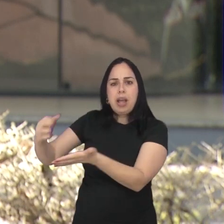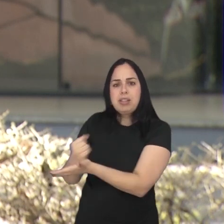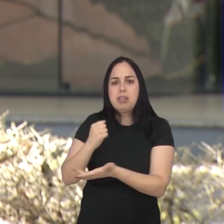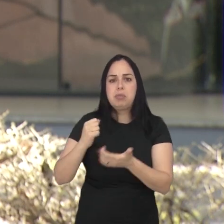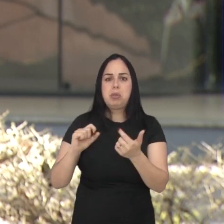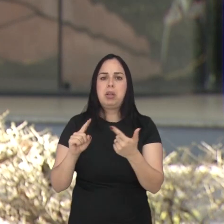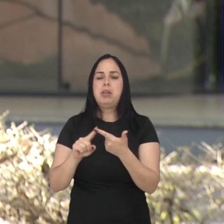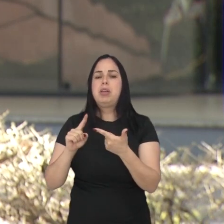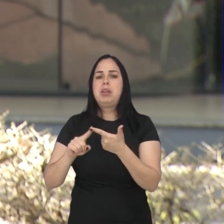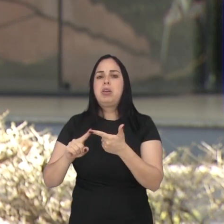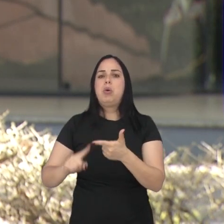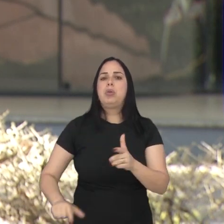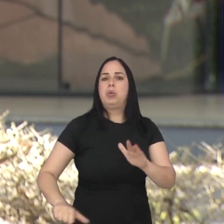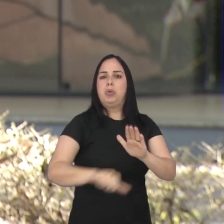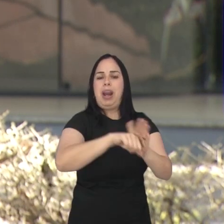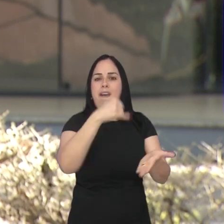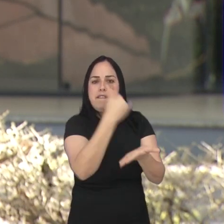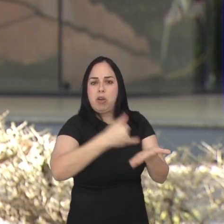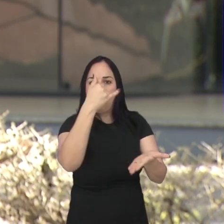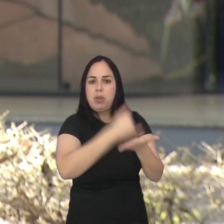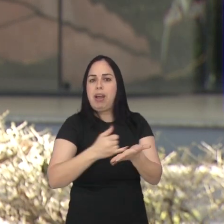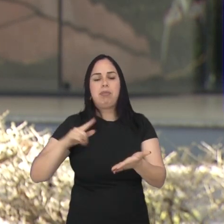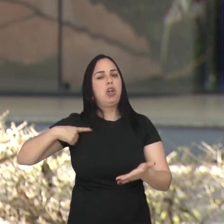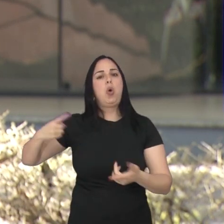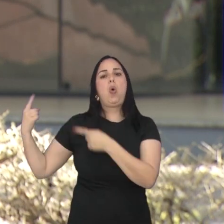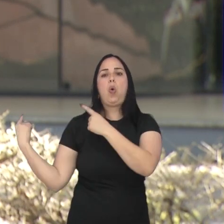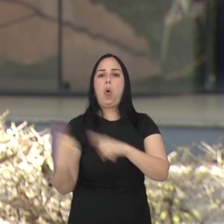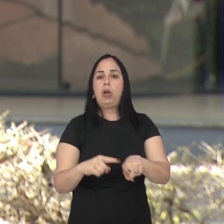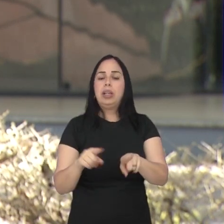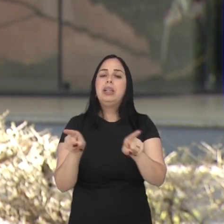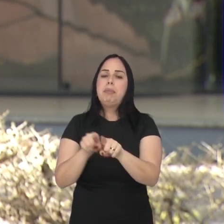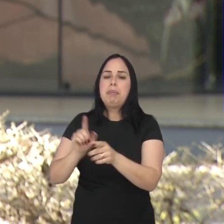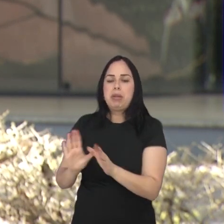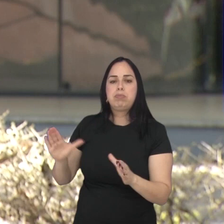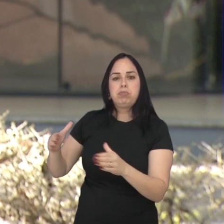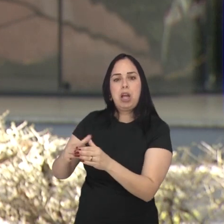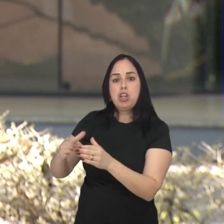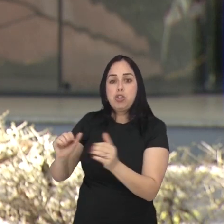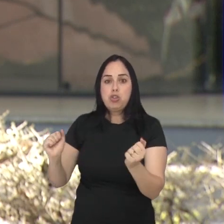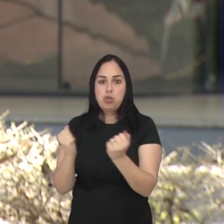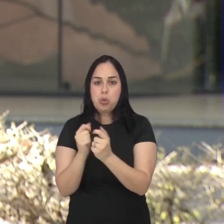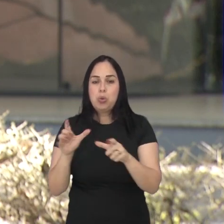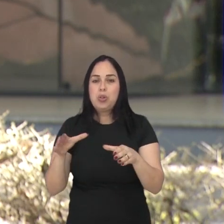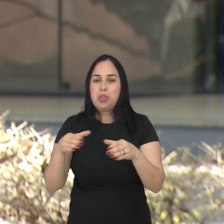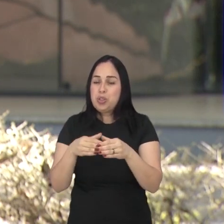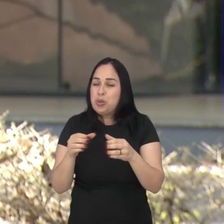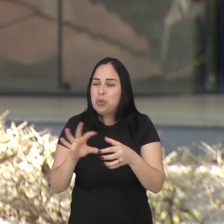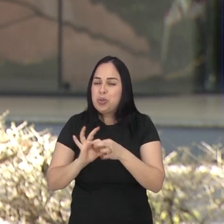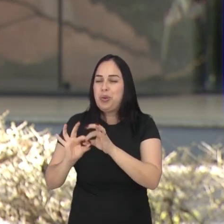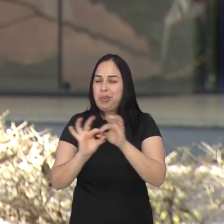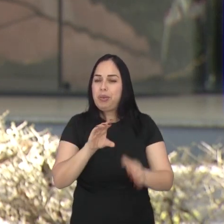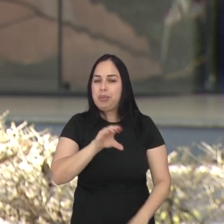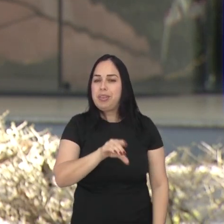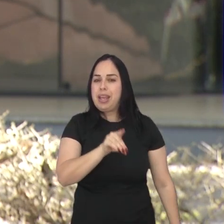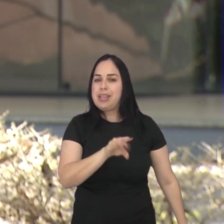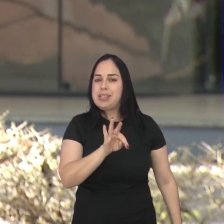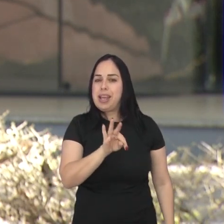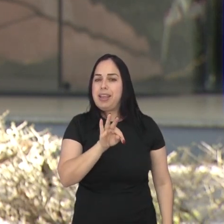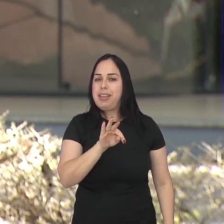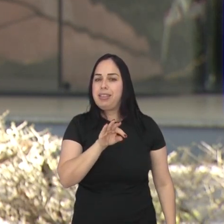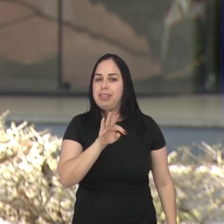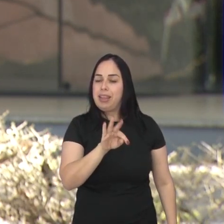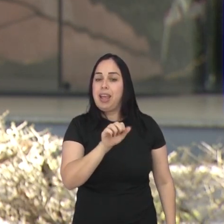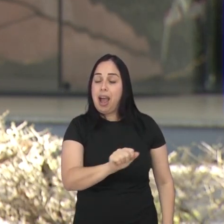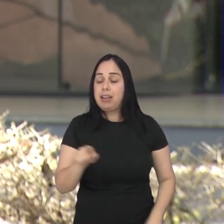e salvamento, combate ao narcotráfico e ajuda humanitária. A instituição, junto ao DCTA, também tem investido